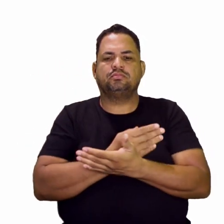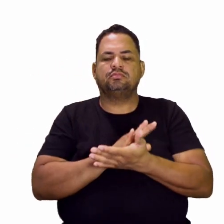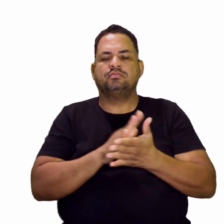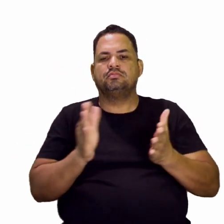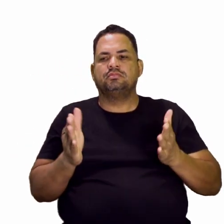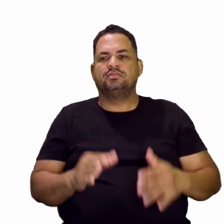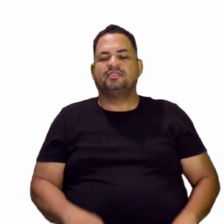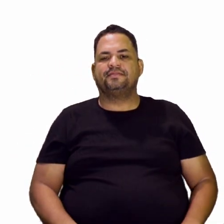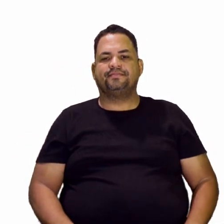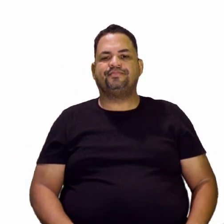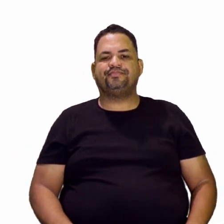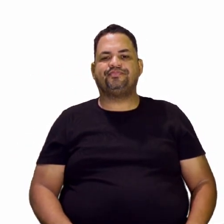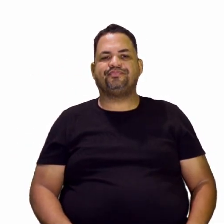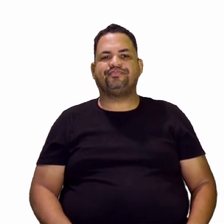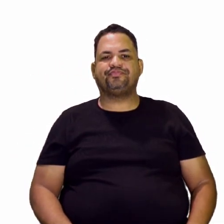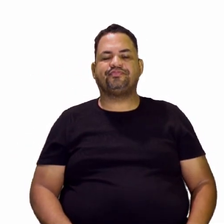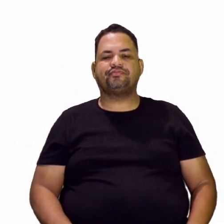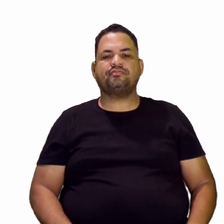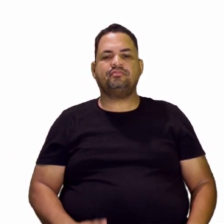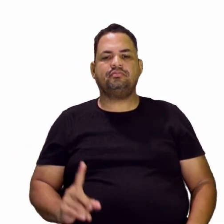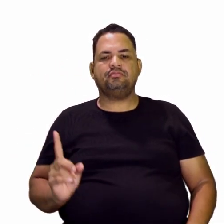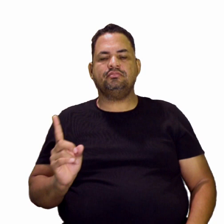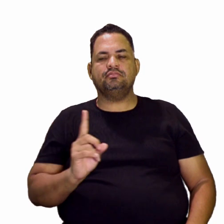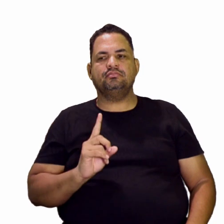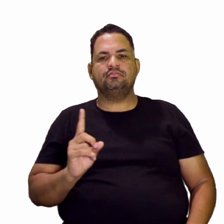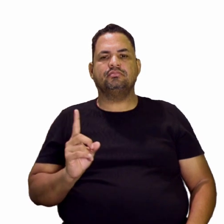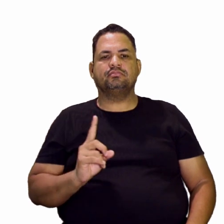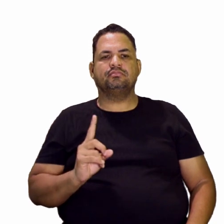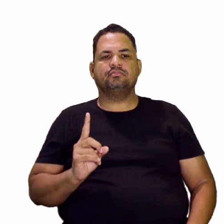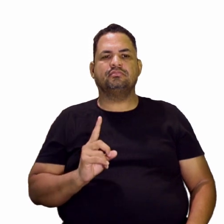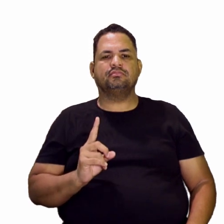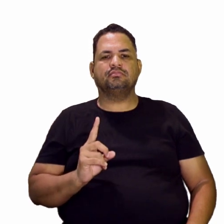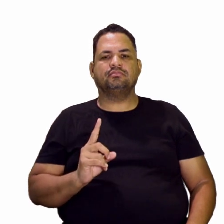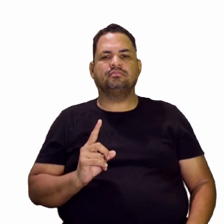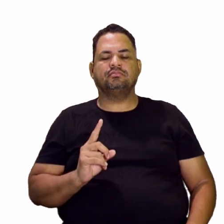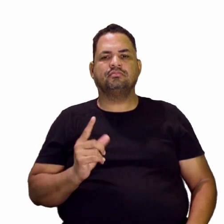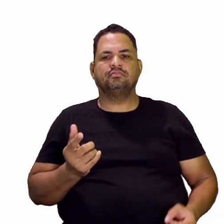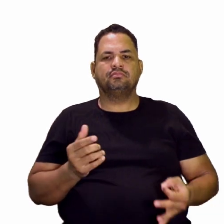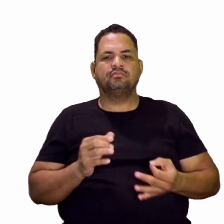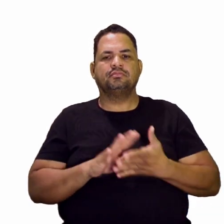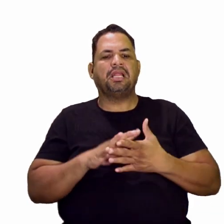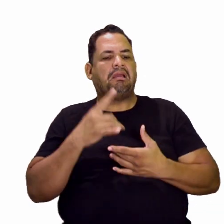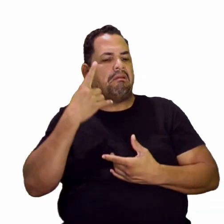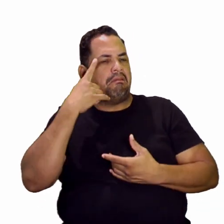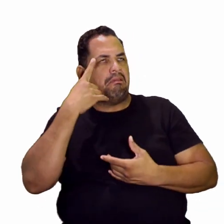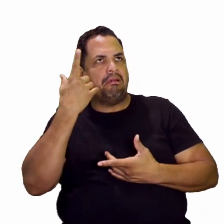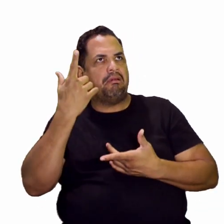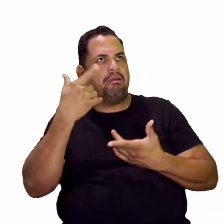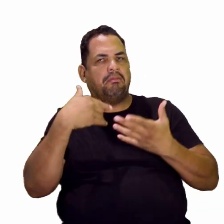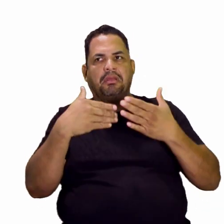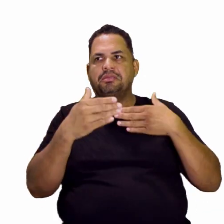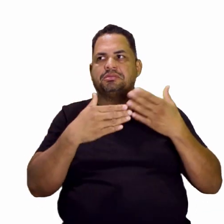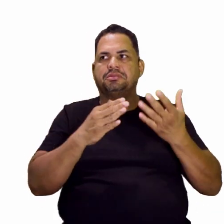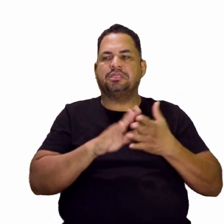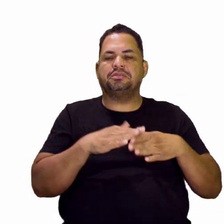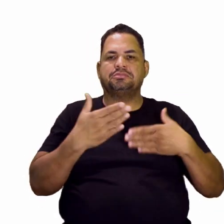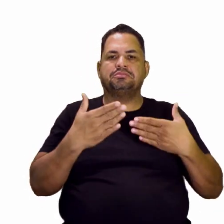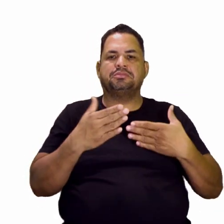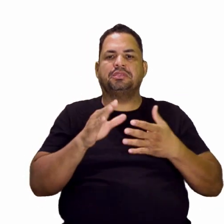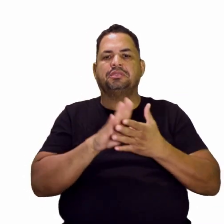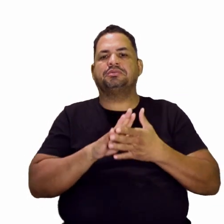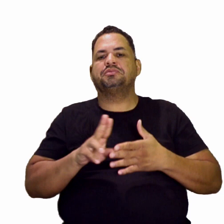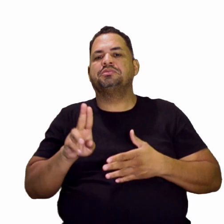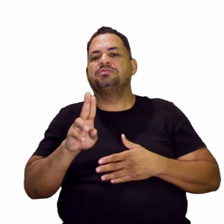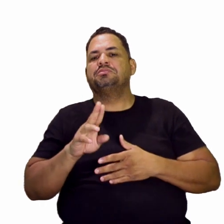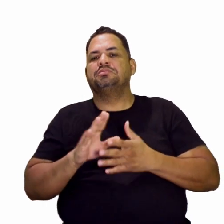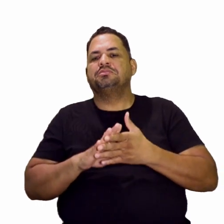determinada frequência. Então, isso não é mais um achismo. Você, através de